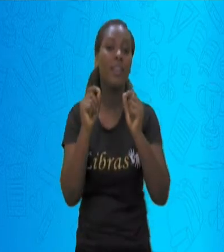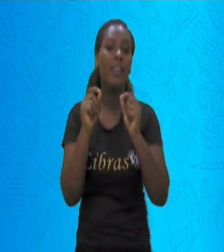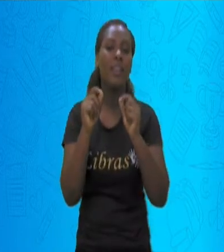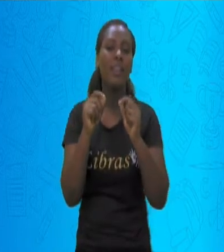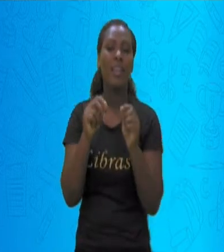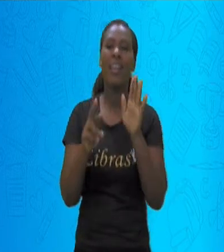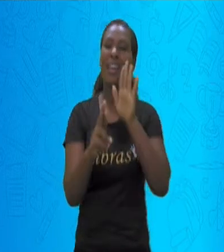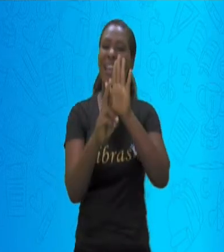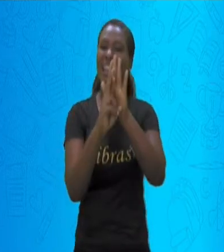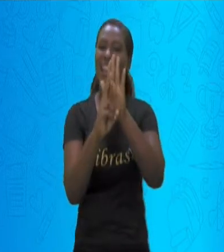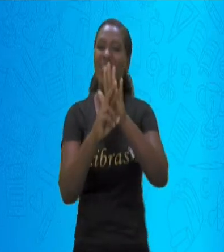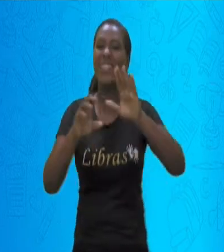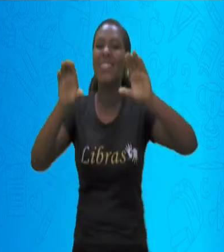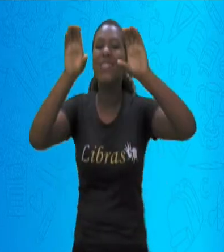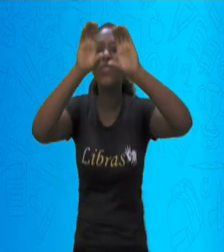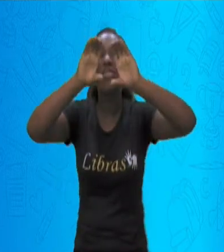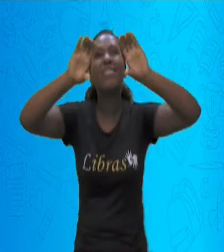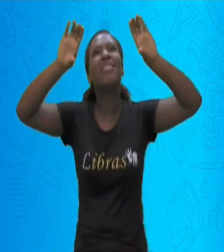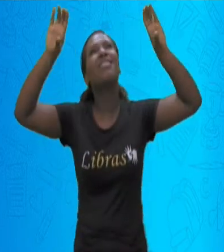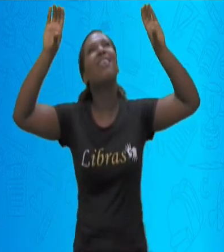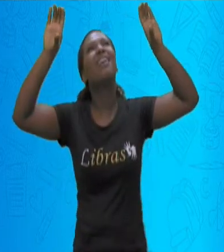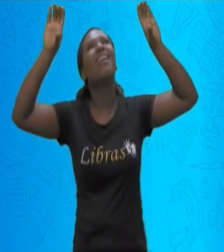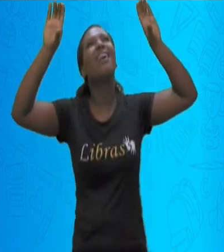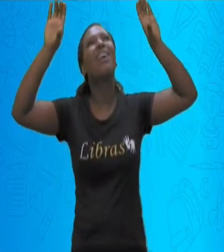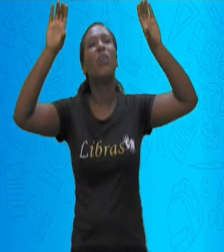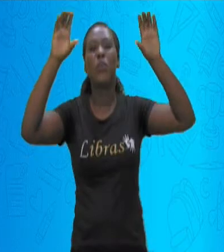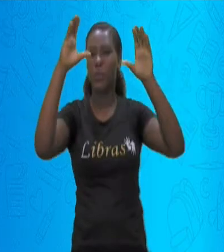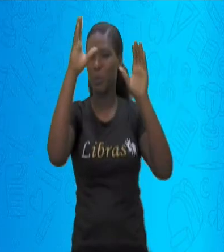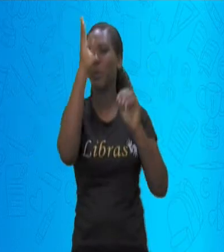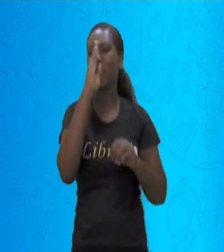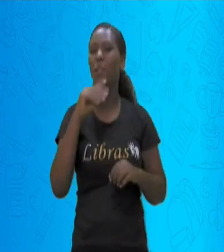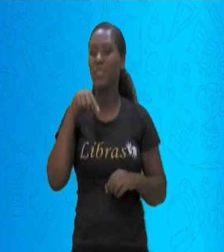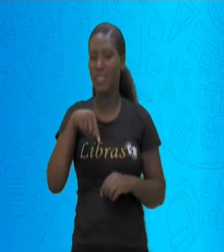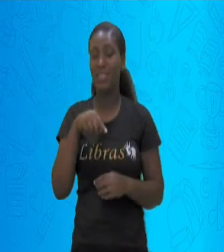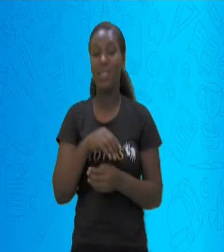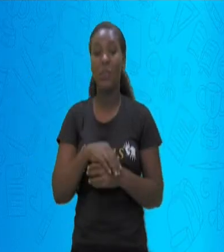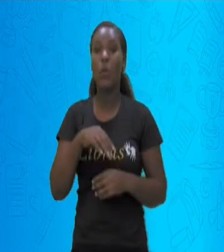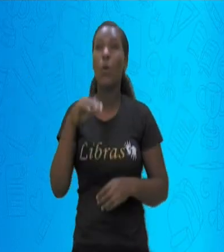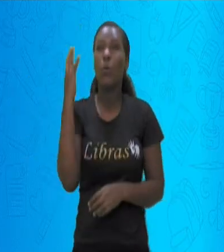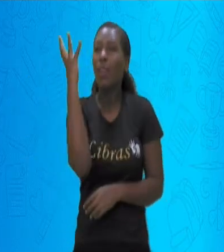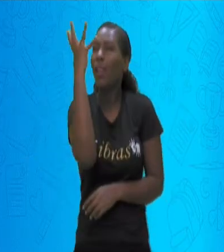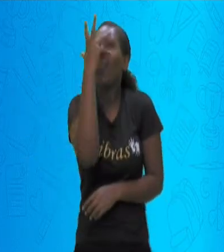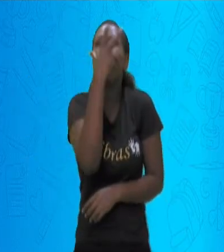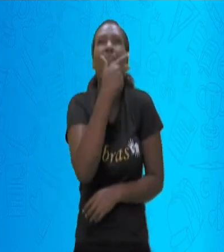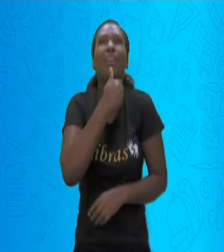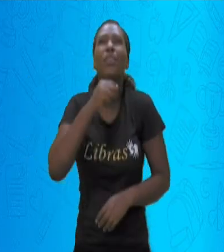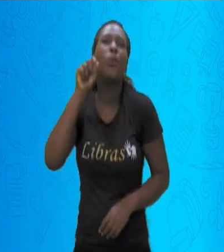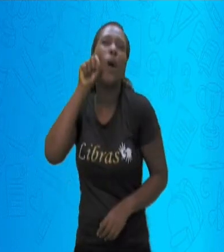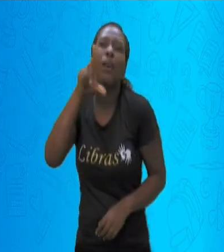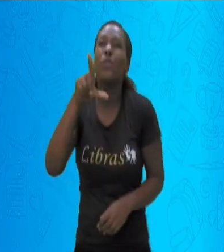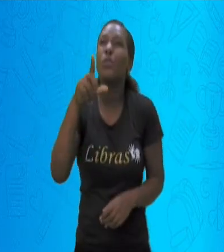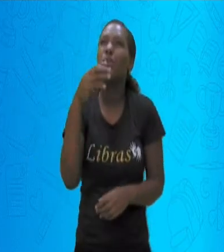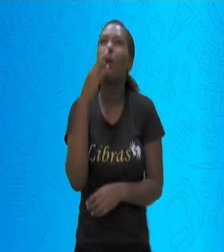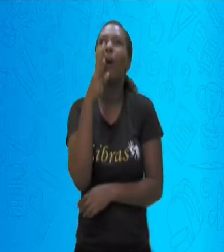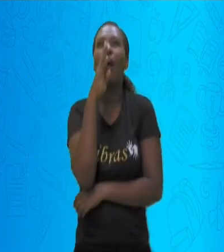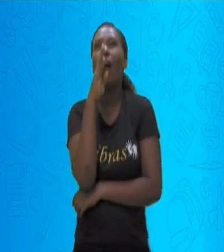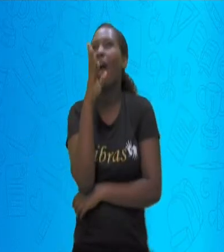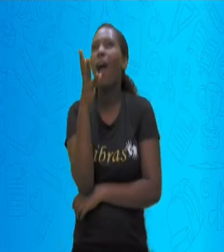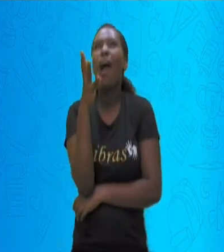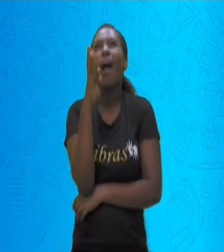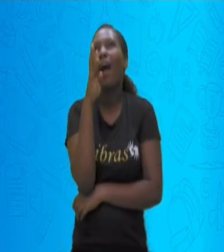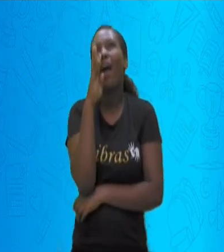céu lindo, é um céu azul, é um céu admirável. Então, houve uma